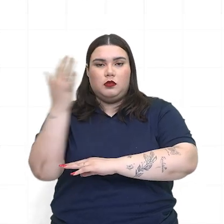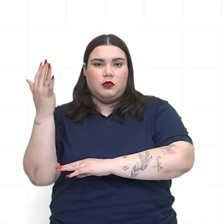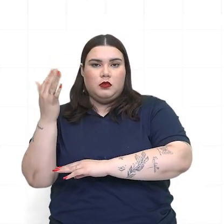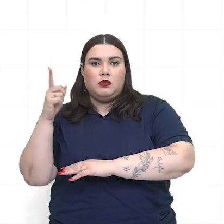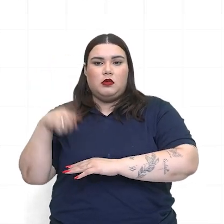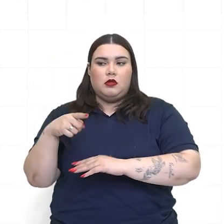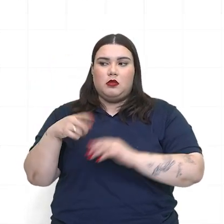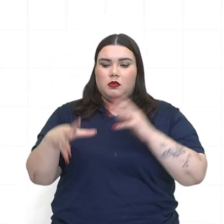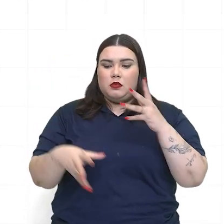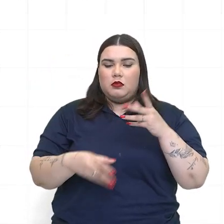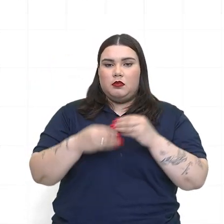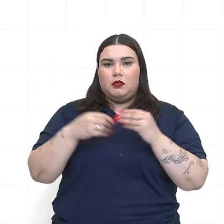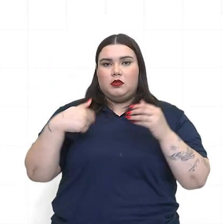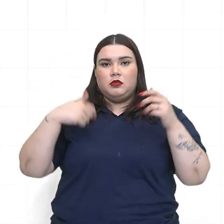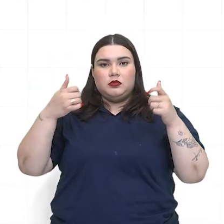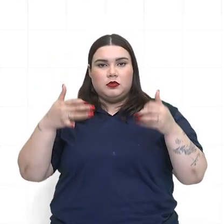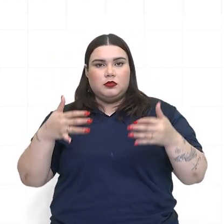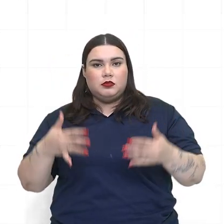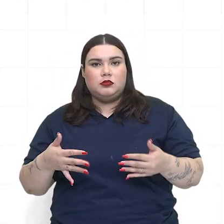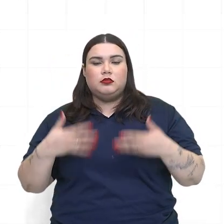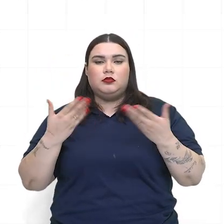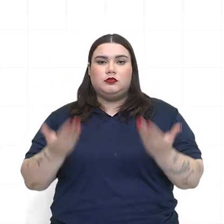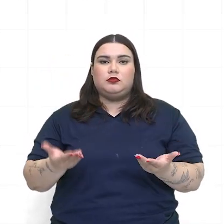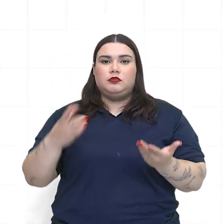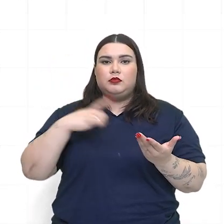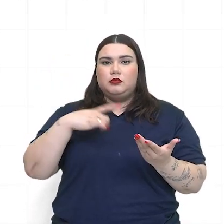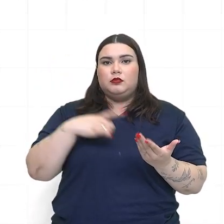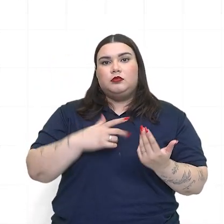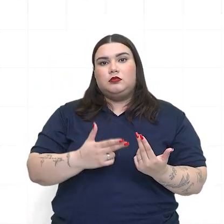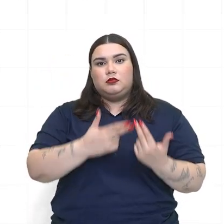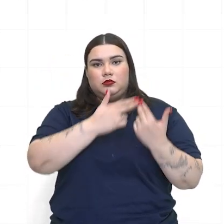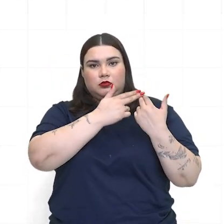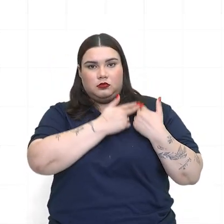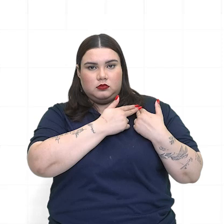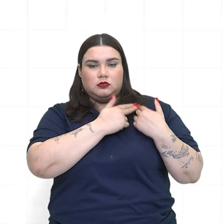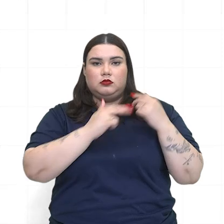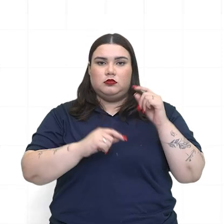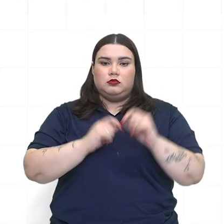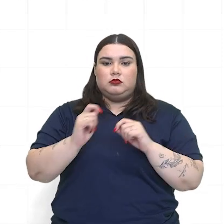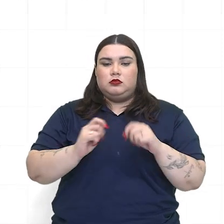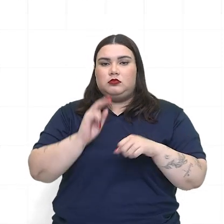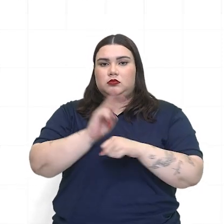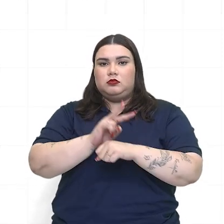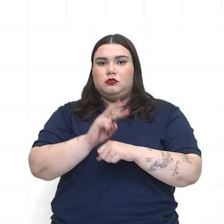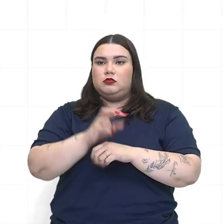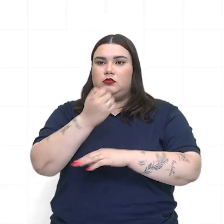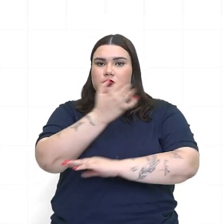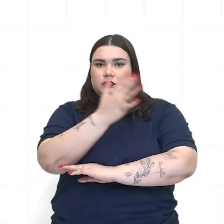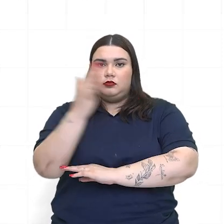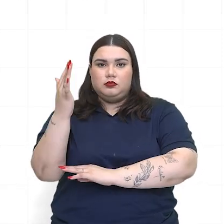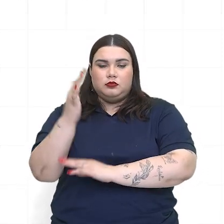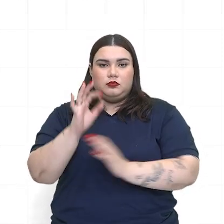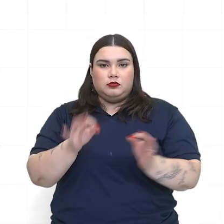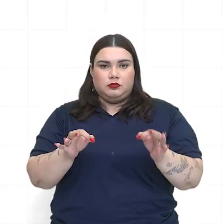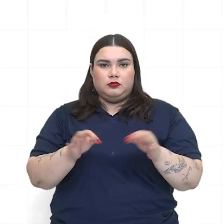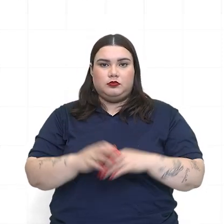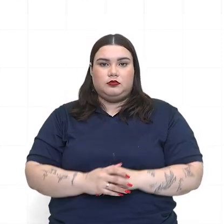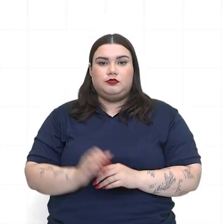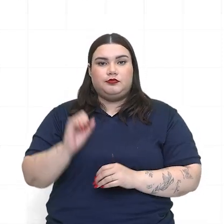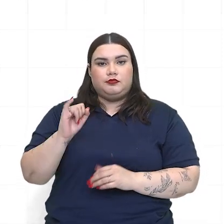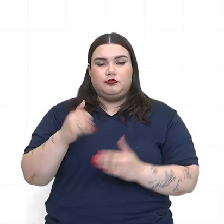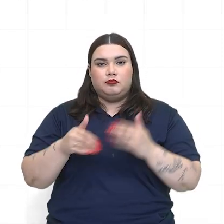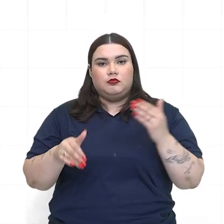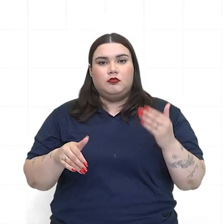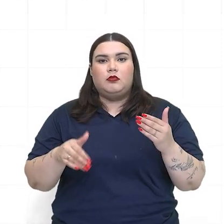natureza complementa a minha caminhada e eu tenho responsabilidade de cuidar da natureza. Caso